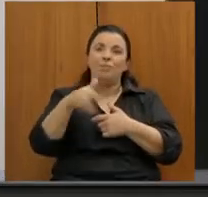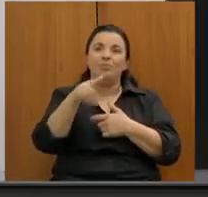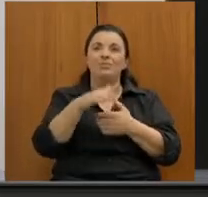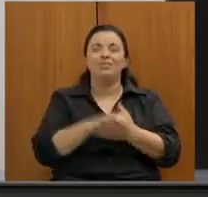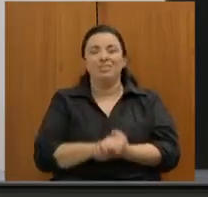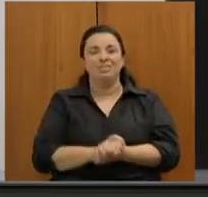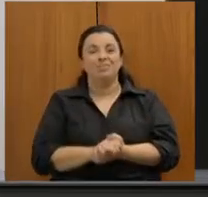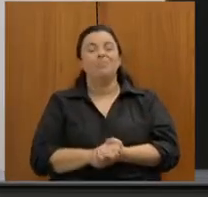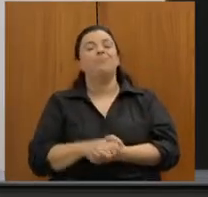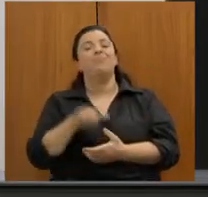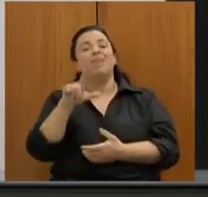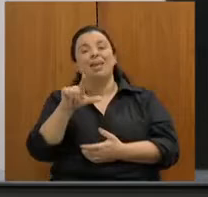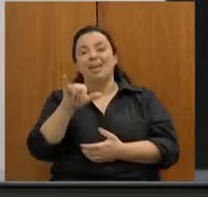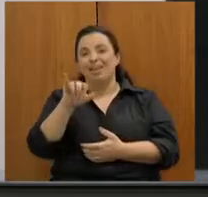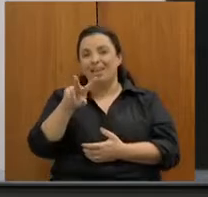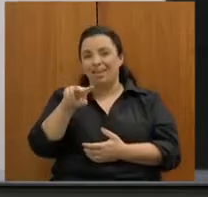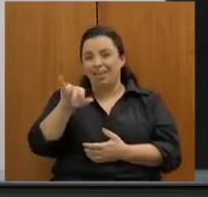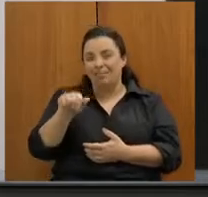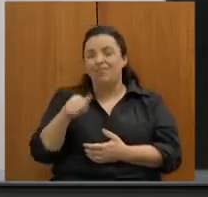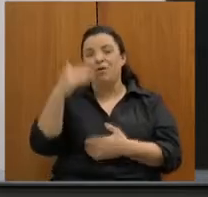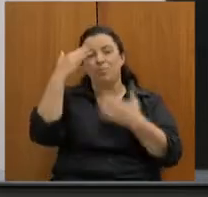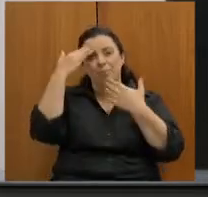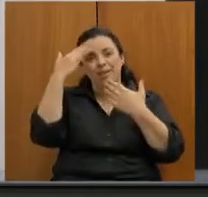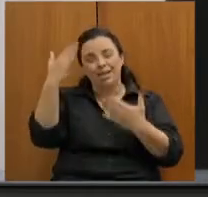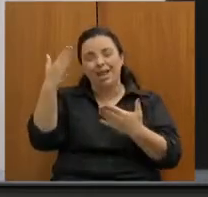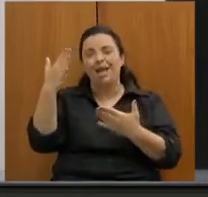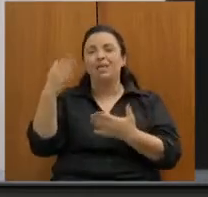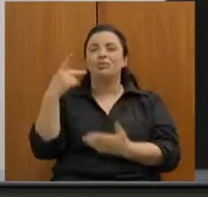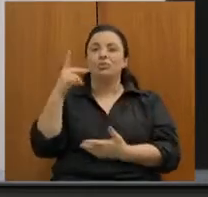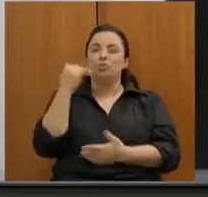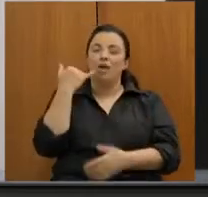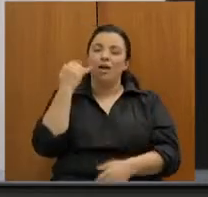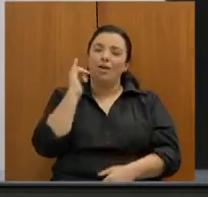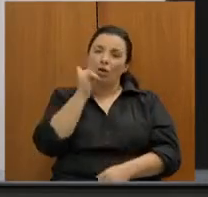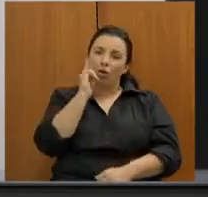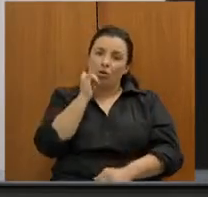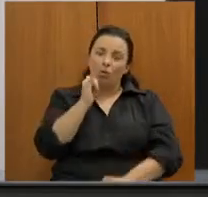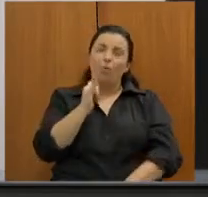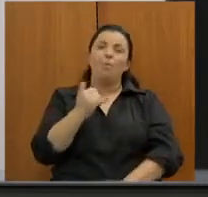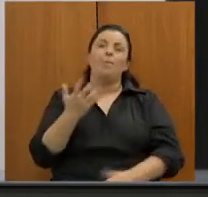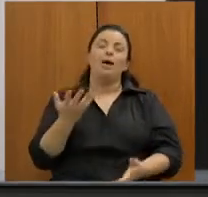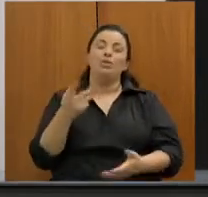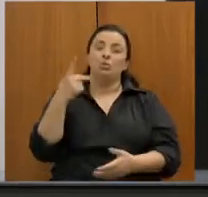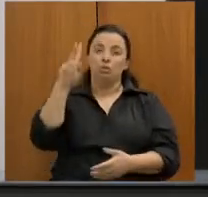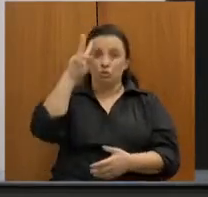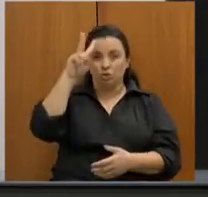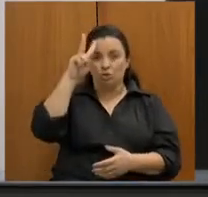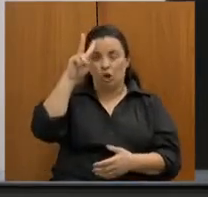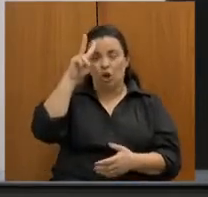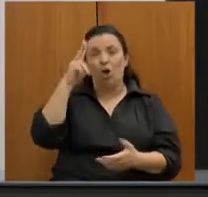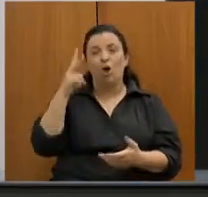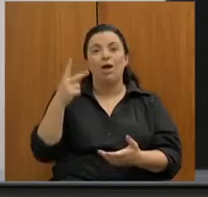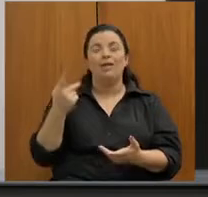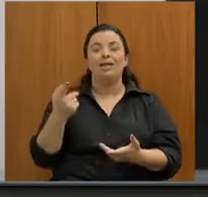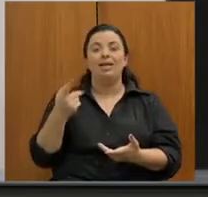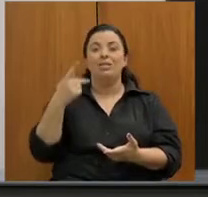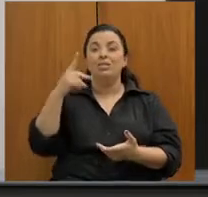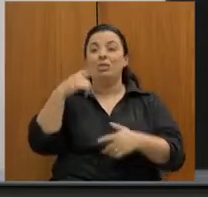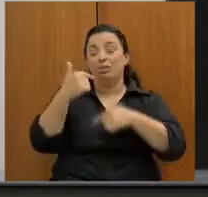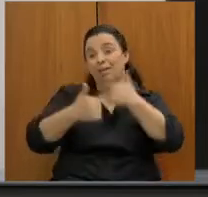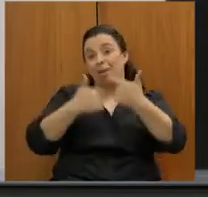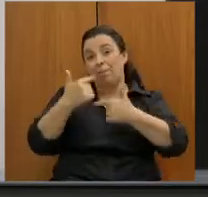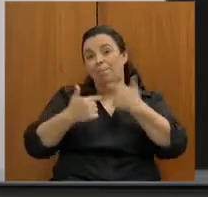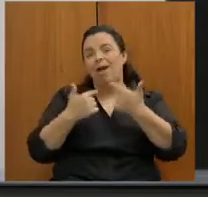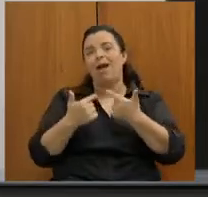eu agradeço compartilhamento né da sua da sua história das iniciativas que